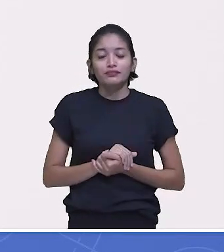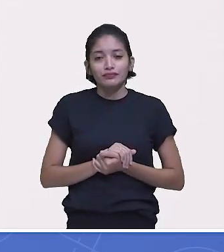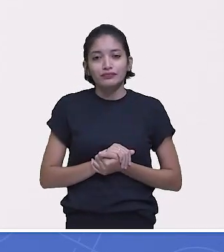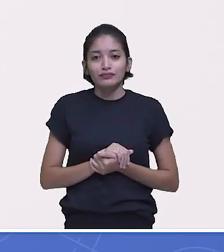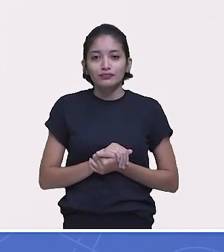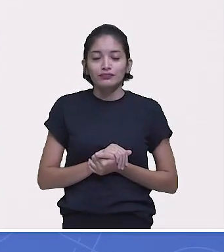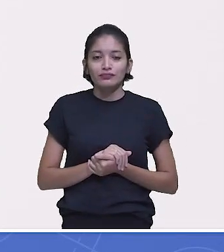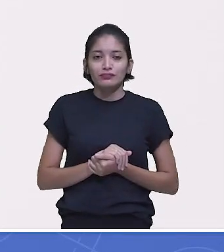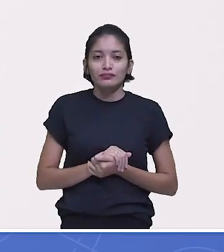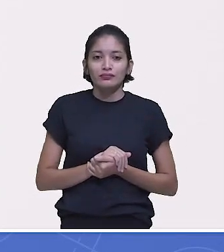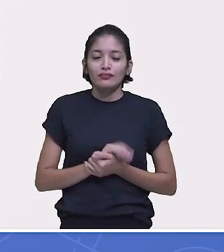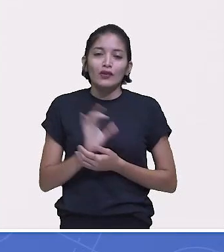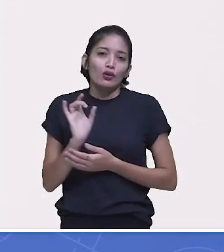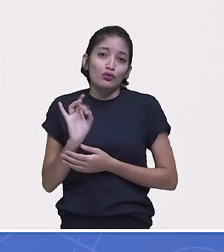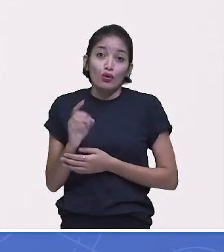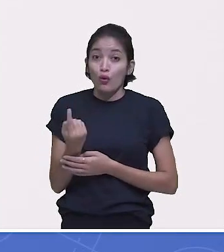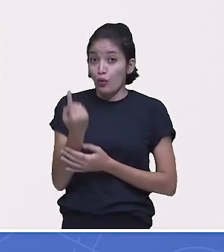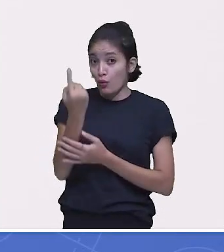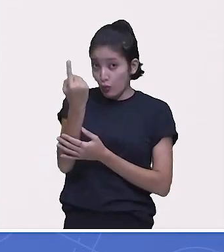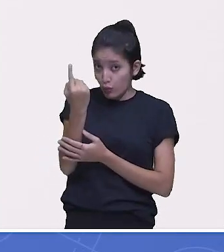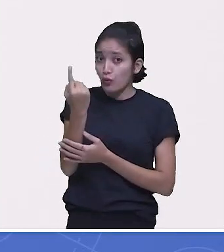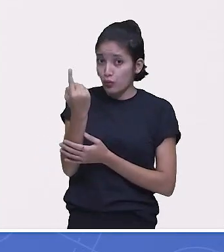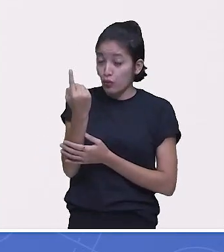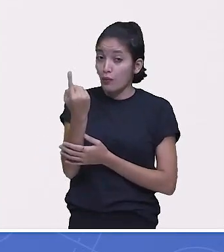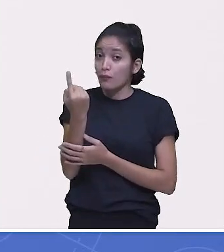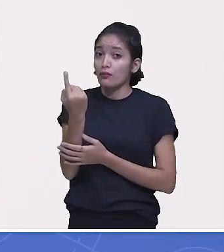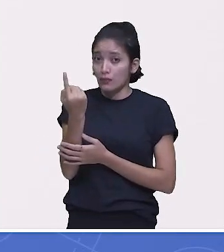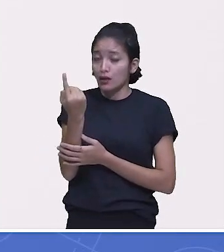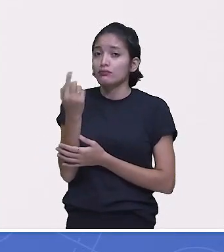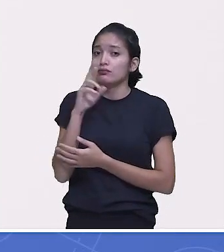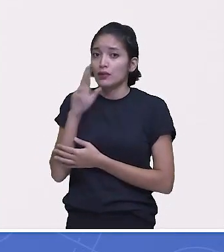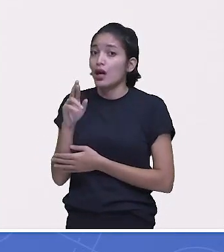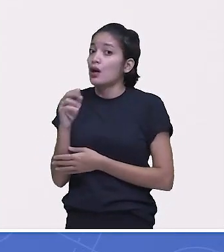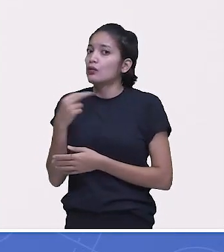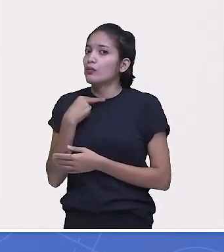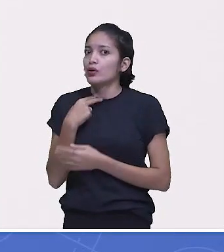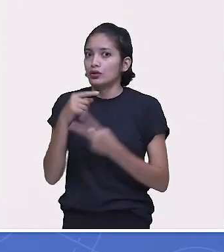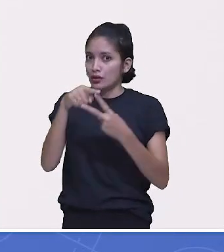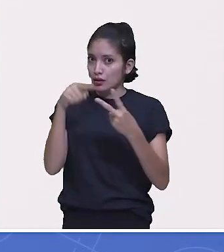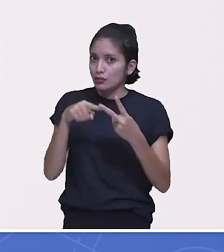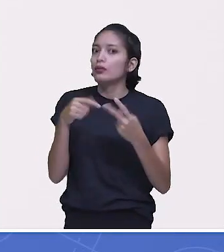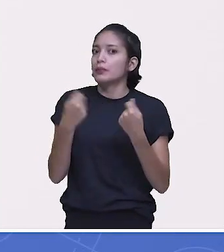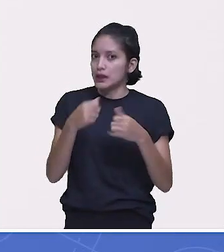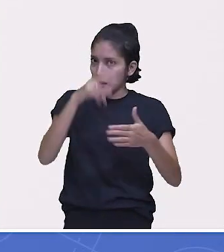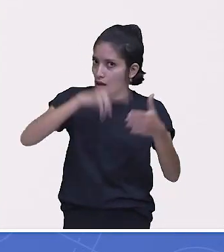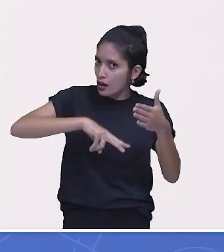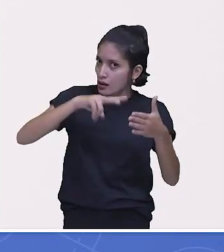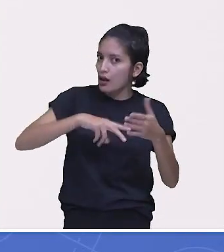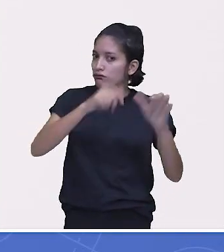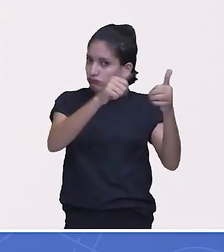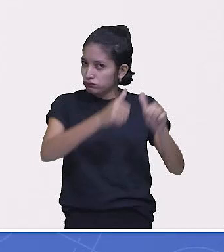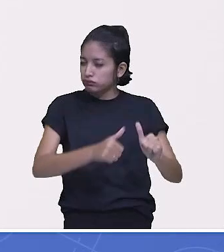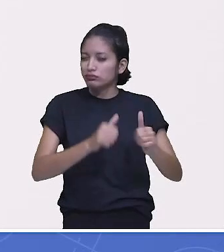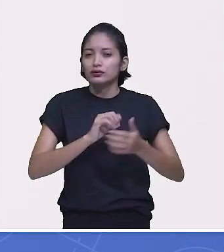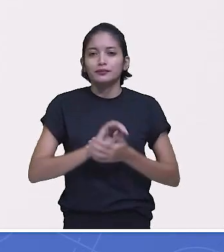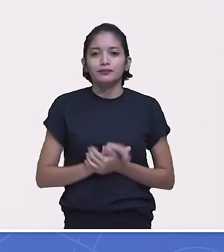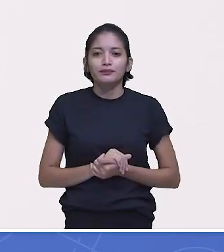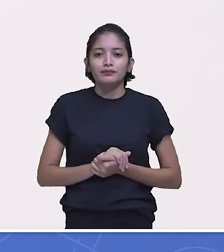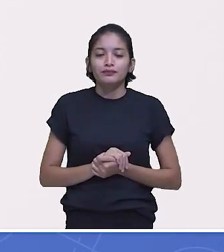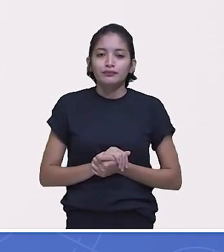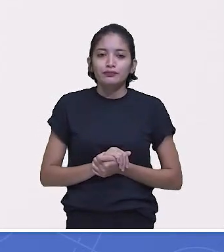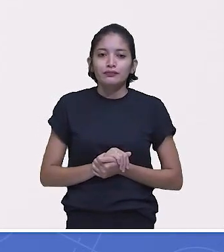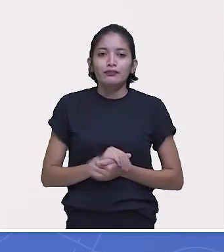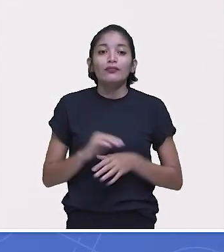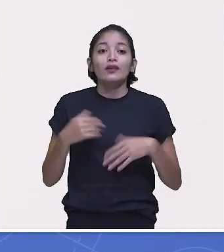certo? Eu deixei somente uma alternativa, não pode ser 2. Faça a leitura melhor e analise. Escola